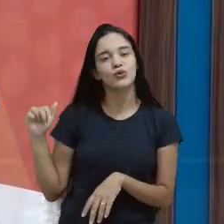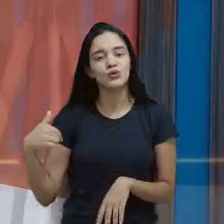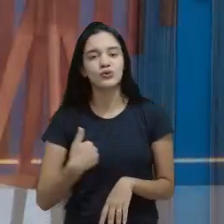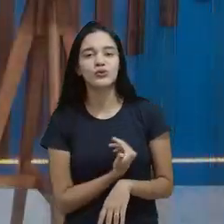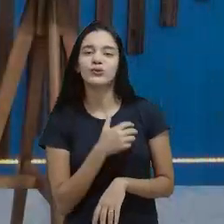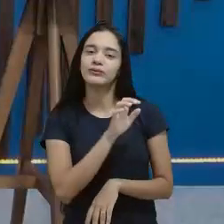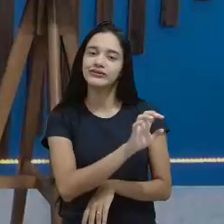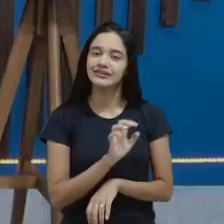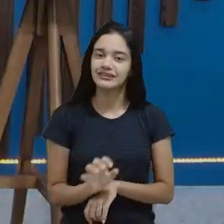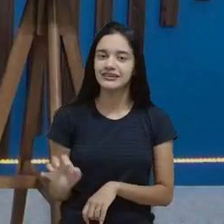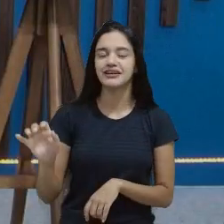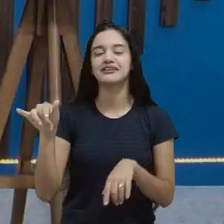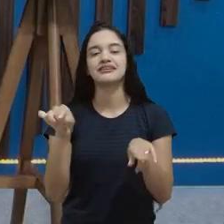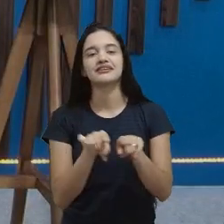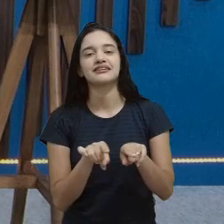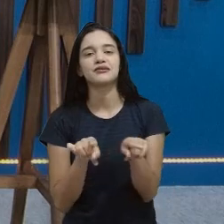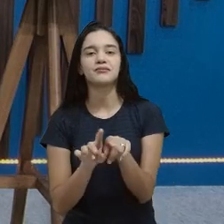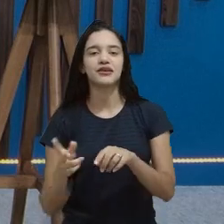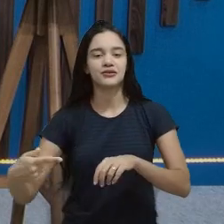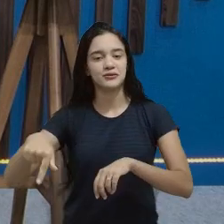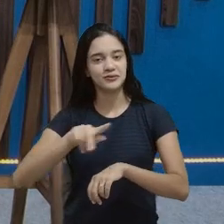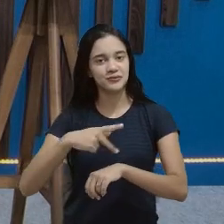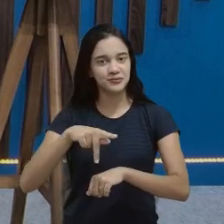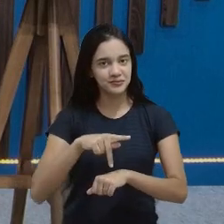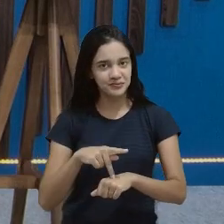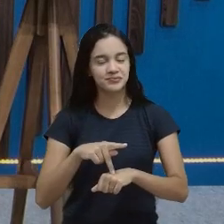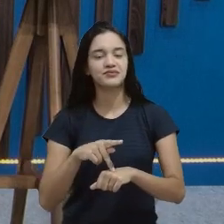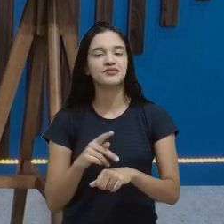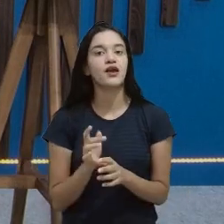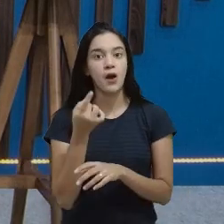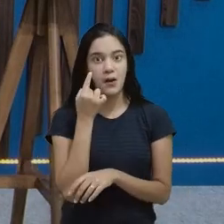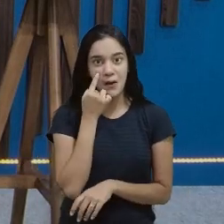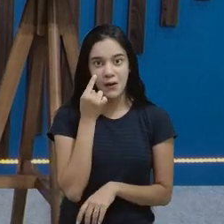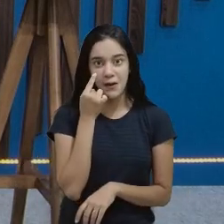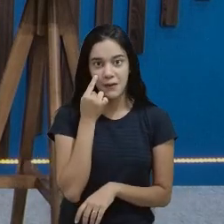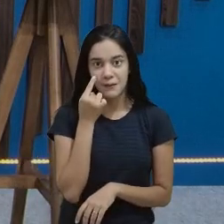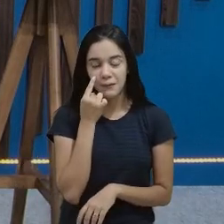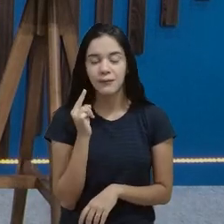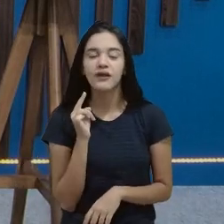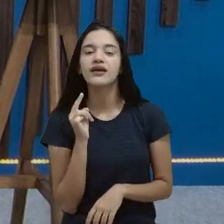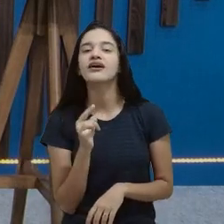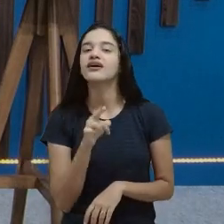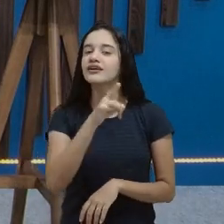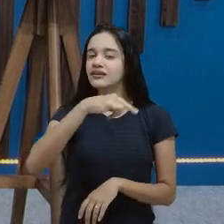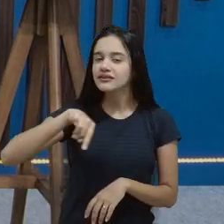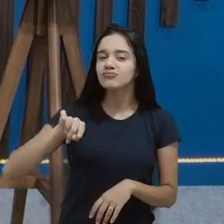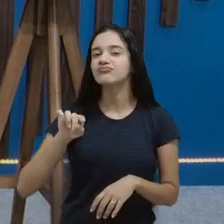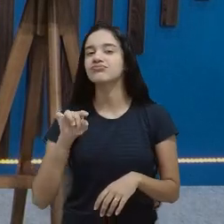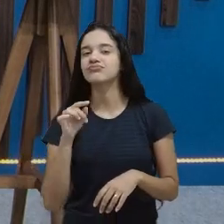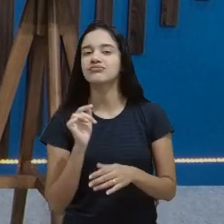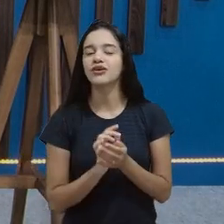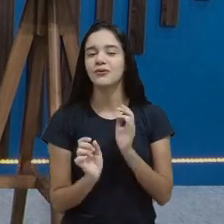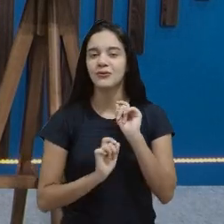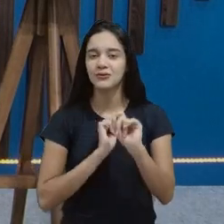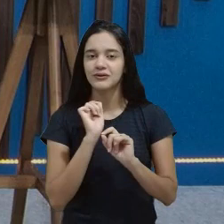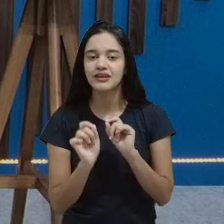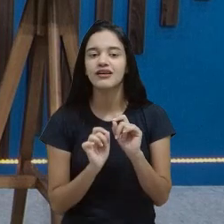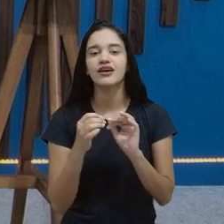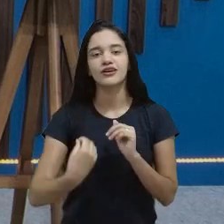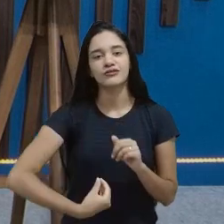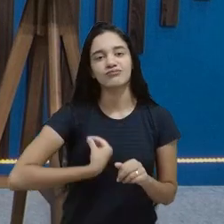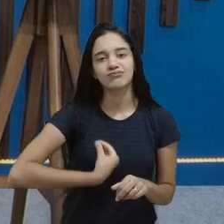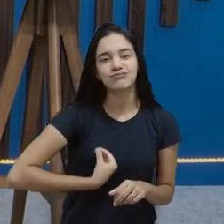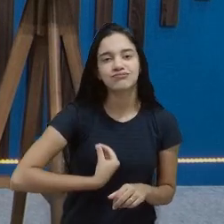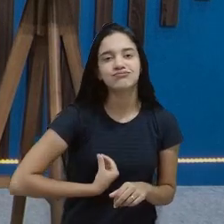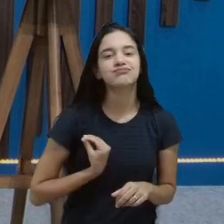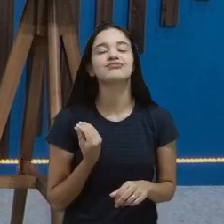estado, é cultura no nosso país. E aí, pessoal, né, estejam aí já em ritmo, né?